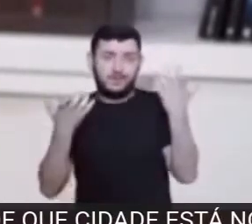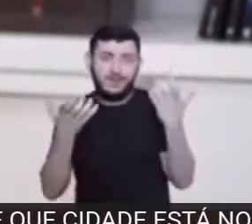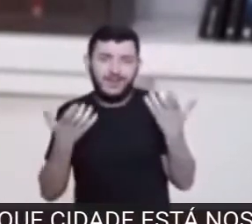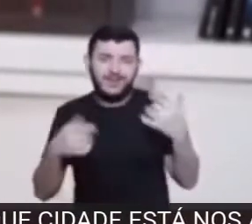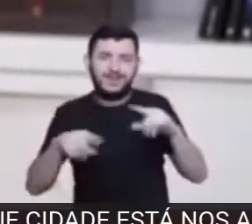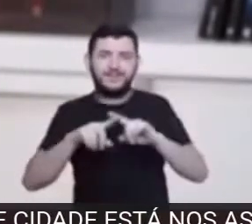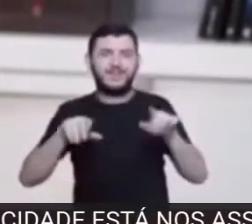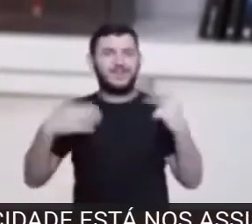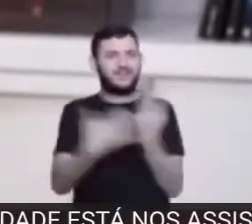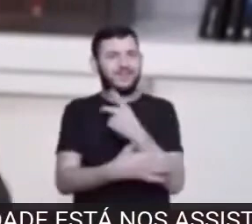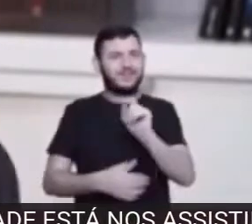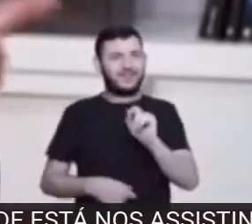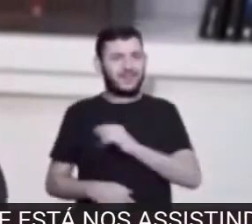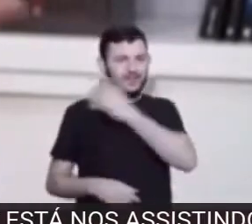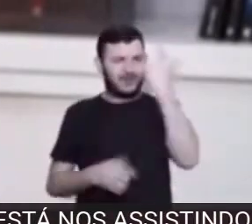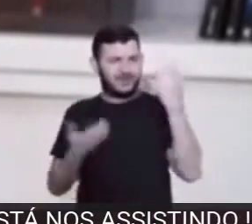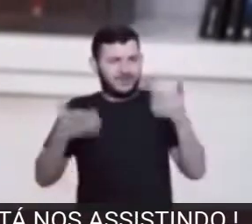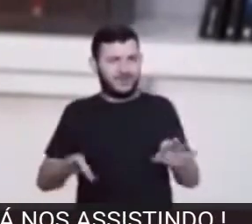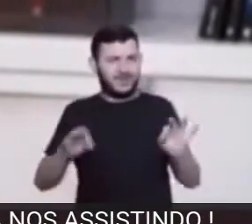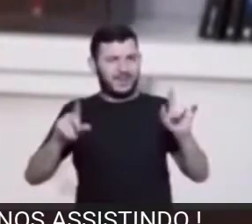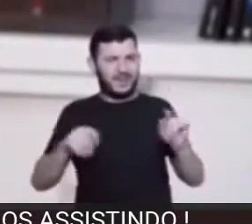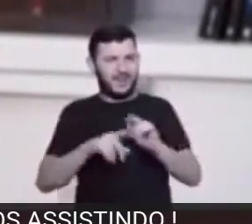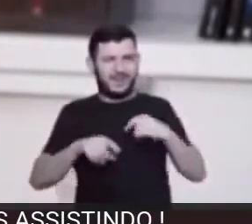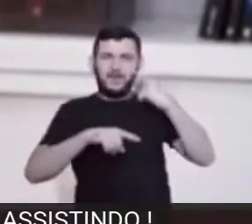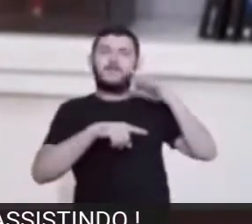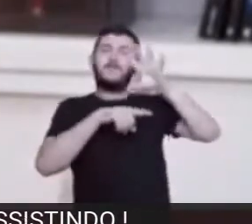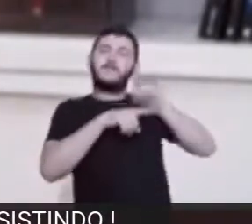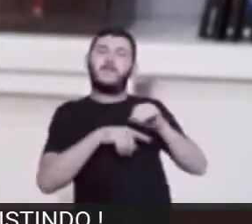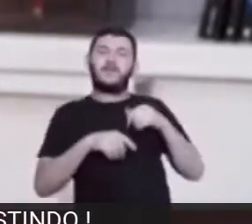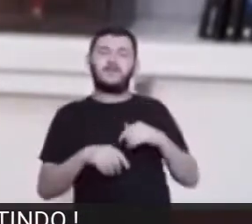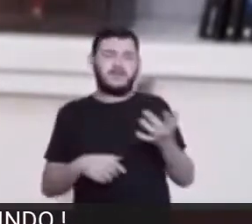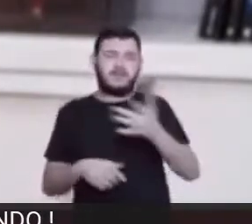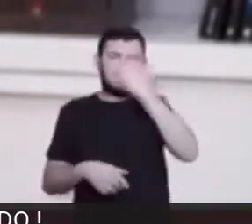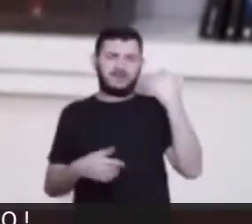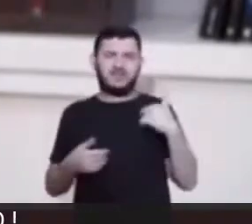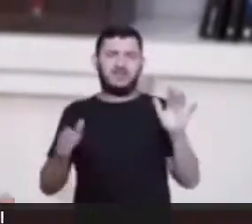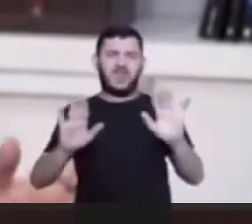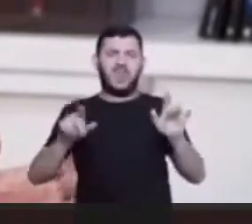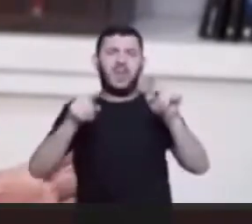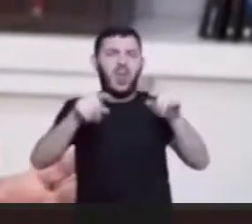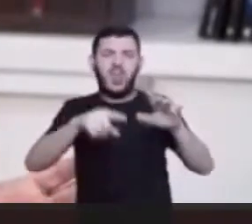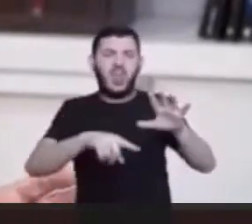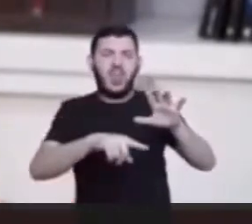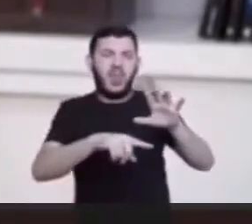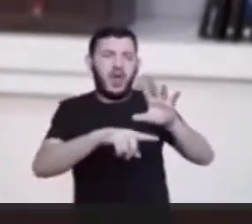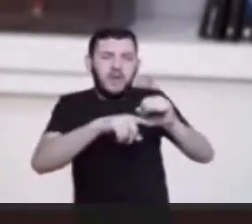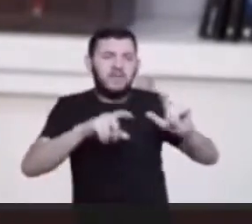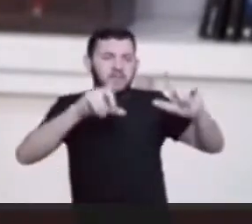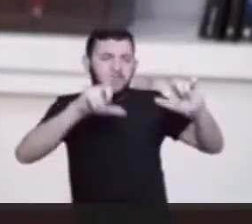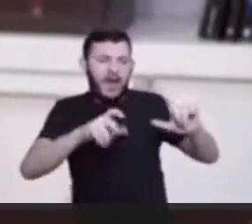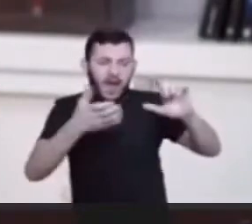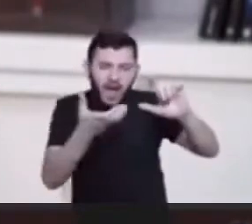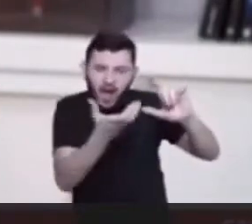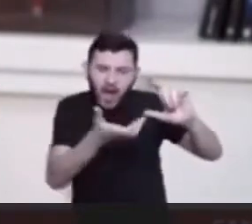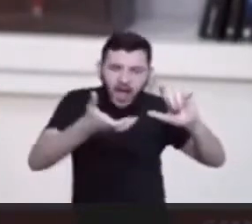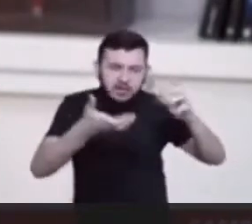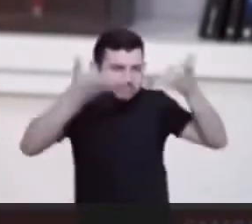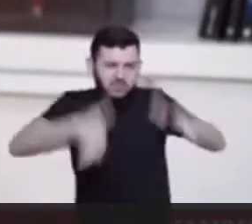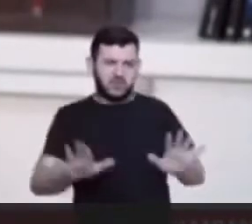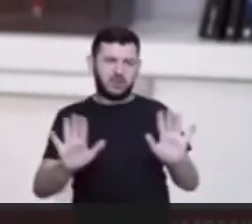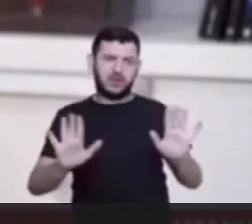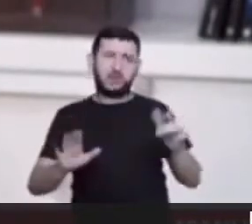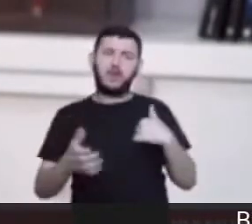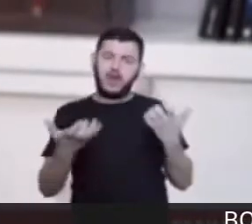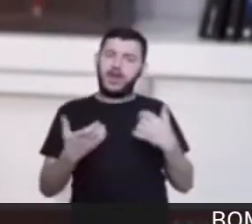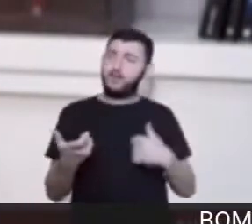gastou um dinheirão para comprar e os caras falam, não, não quero a sua máquina, quero a minha. Mas é o seguinte, se